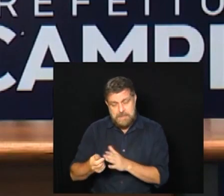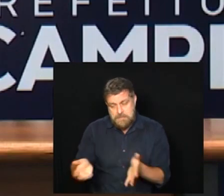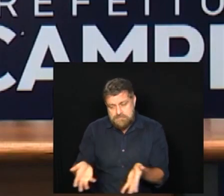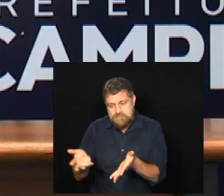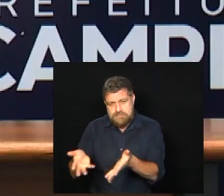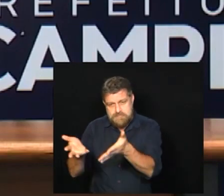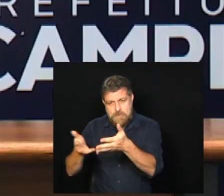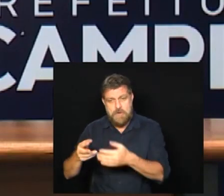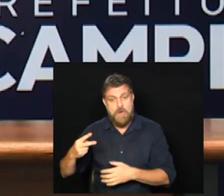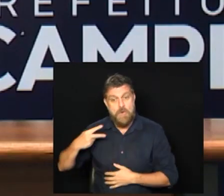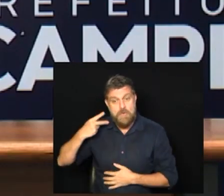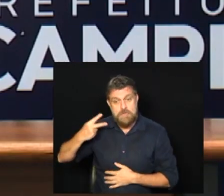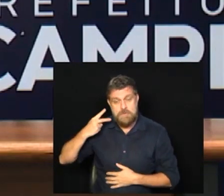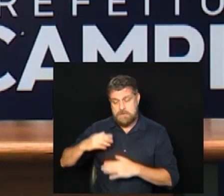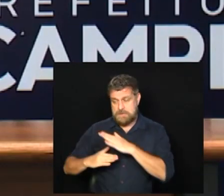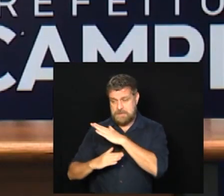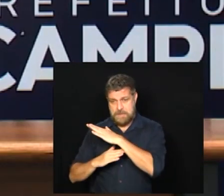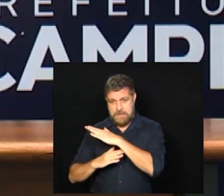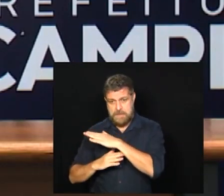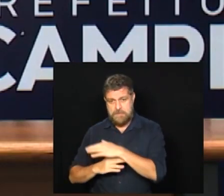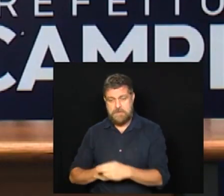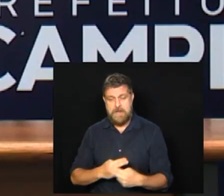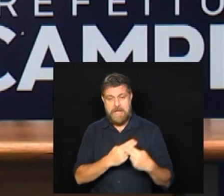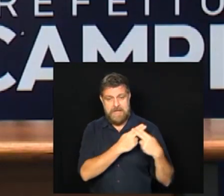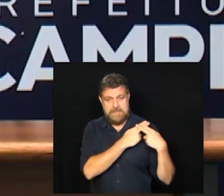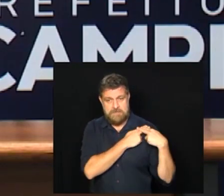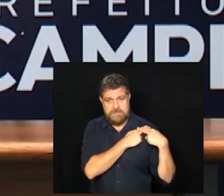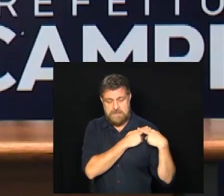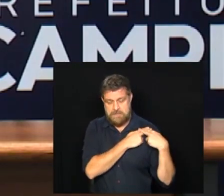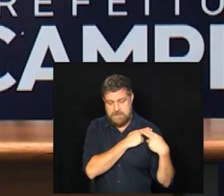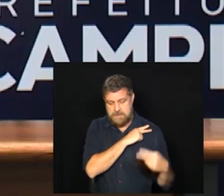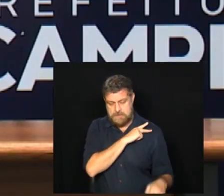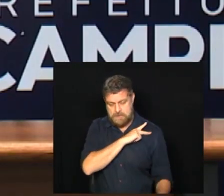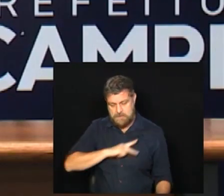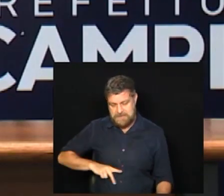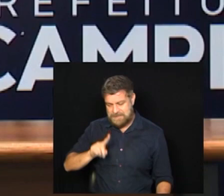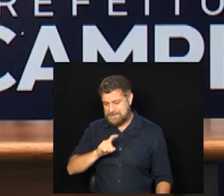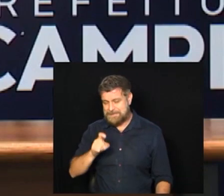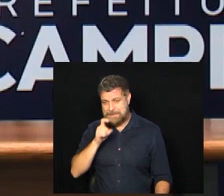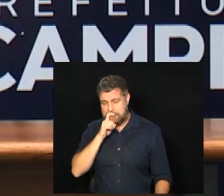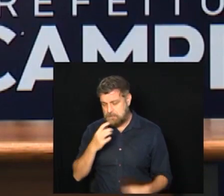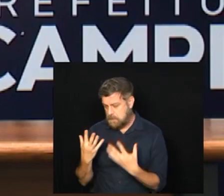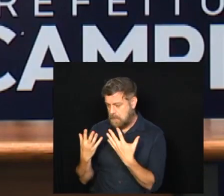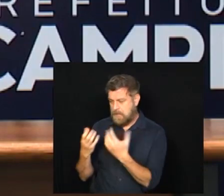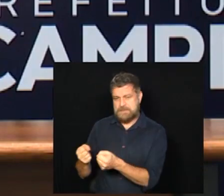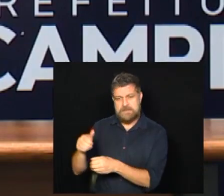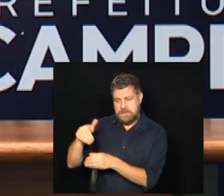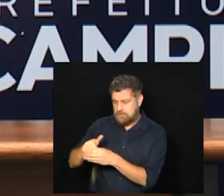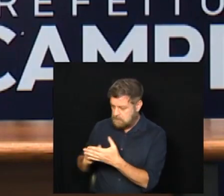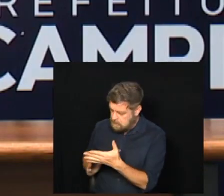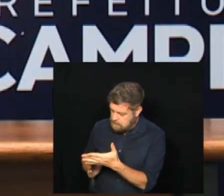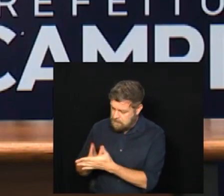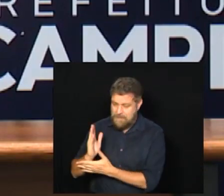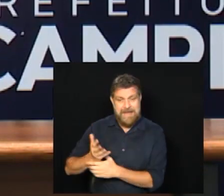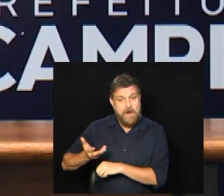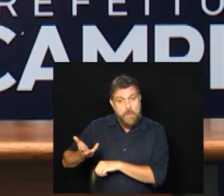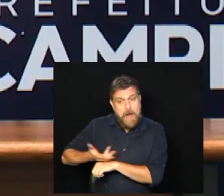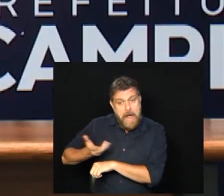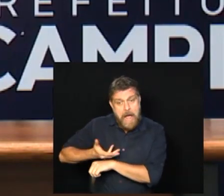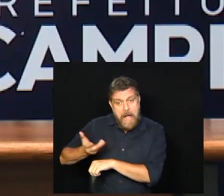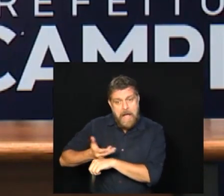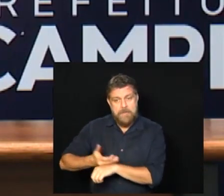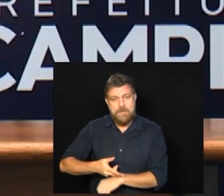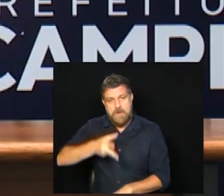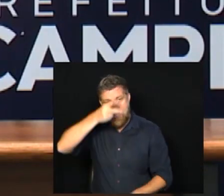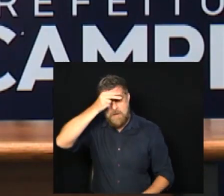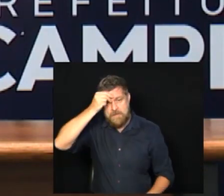que os vereadores, aí no comando do presidente Zé Carlos, atenderam de pronto, aprovaram com celeridade e o prefeito já